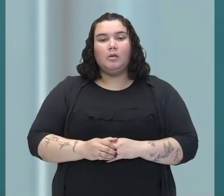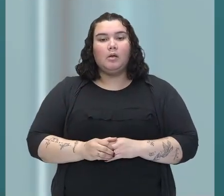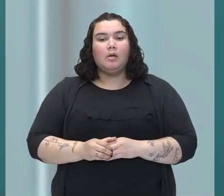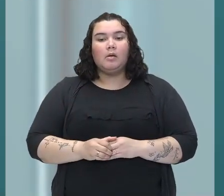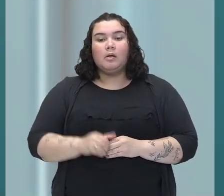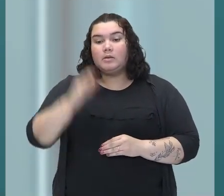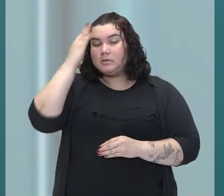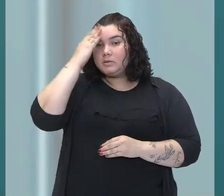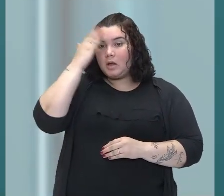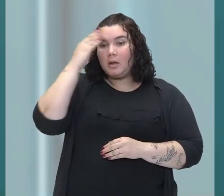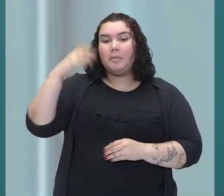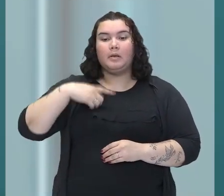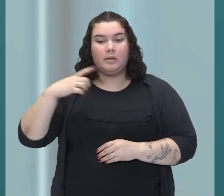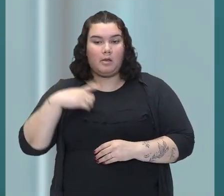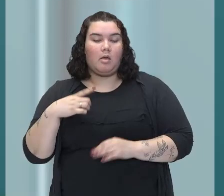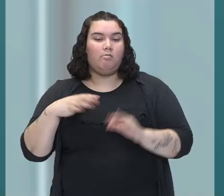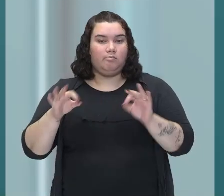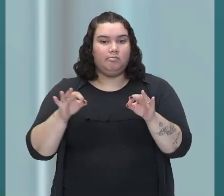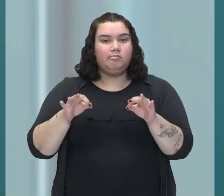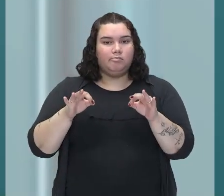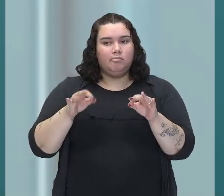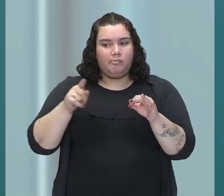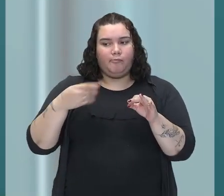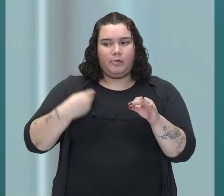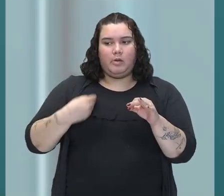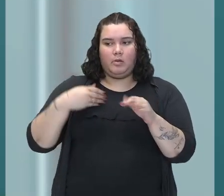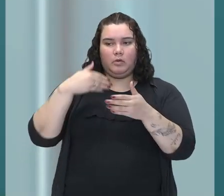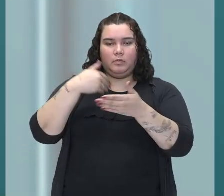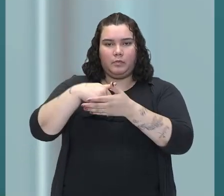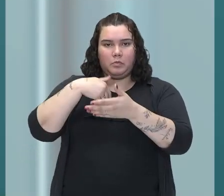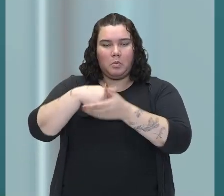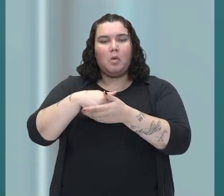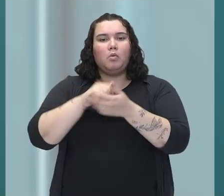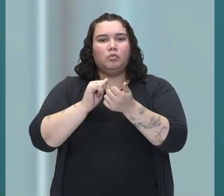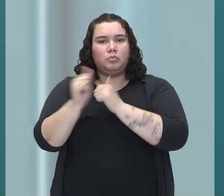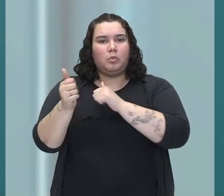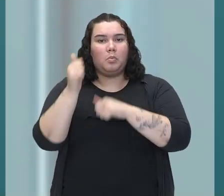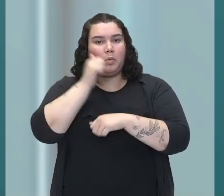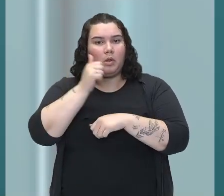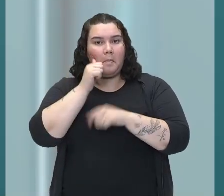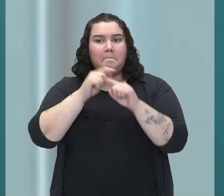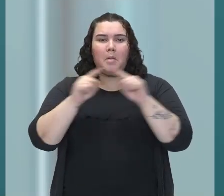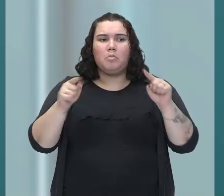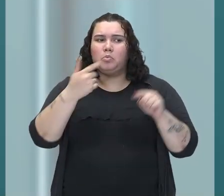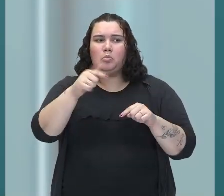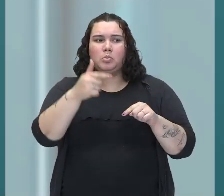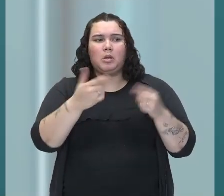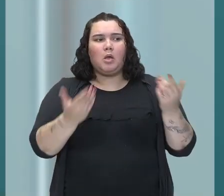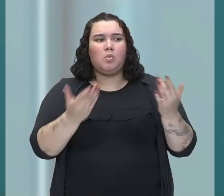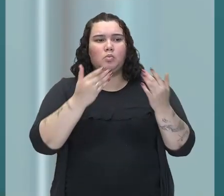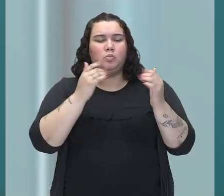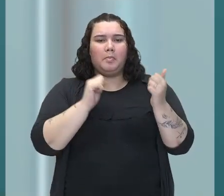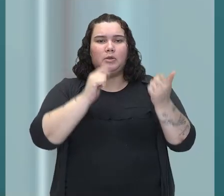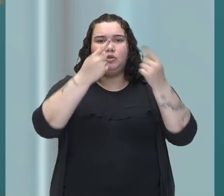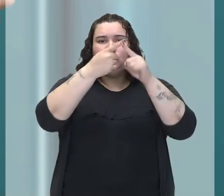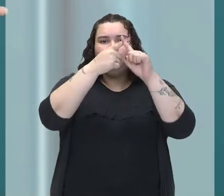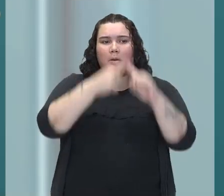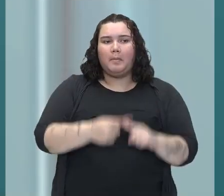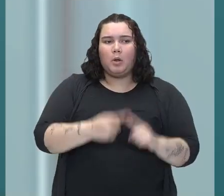existia, mas ninguém nunca via uma Copa do Mundo feminina, ninguém nunca via um